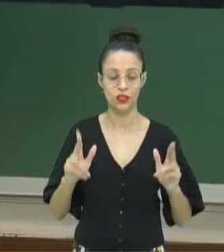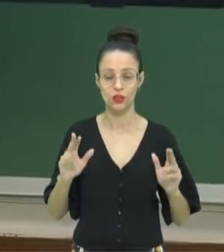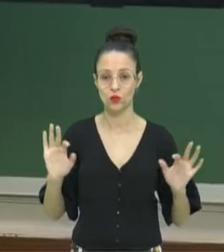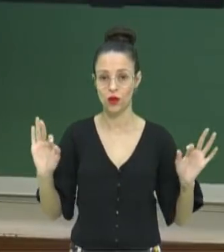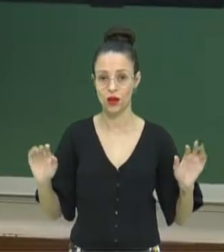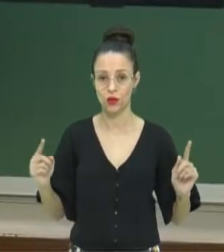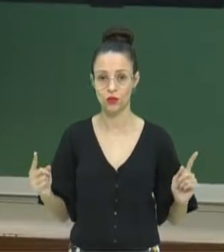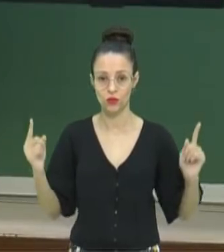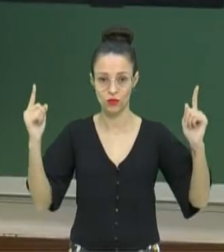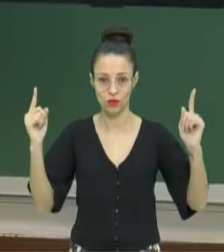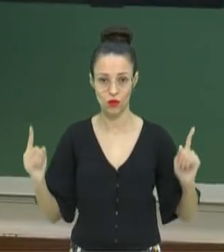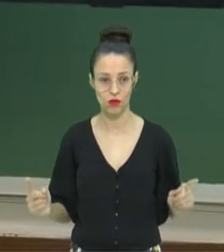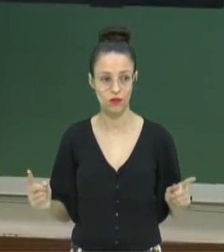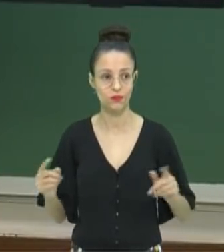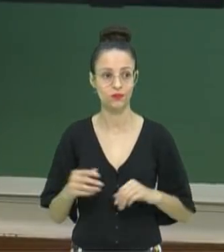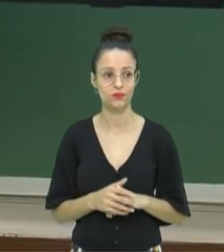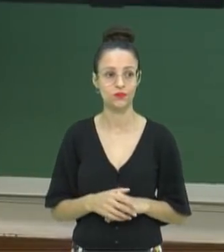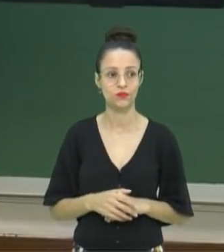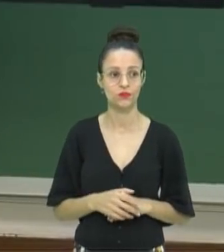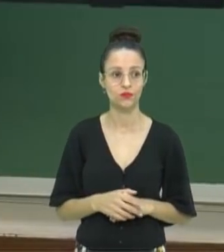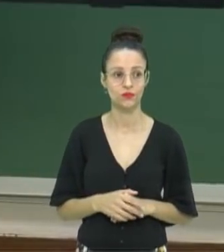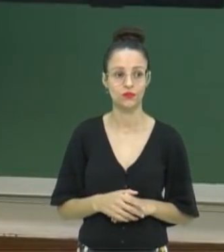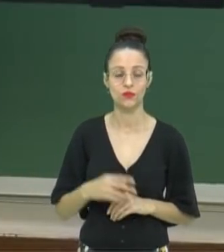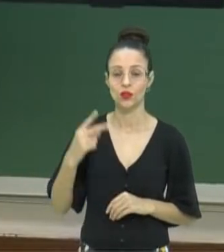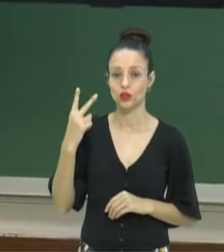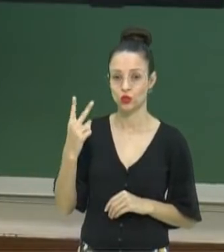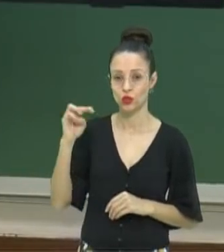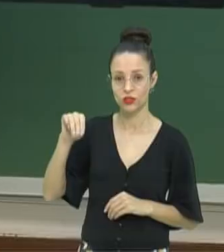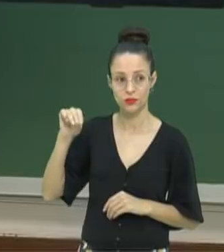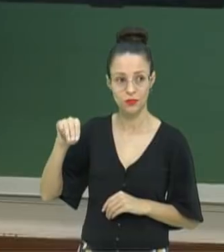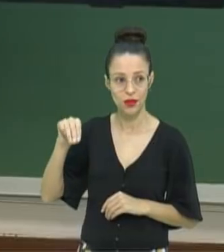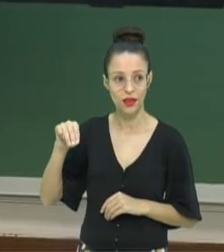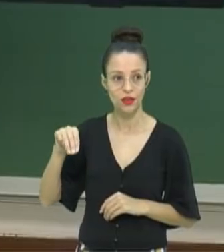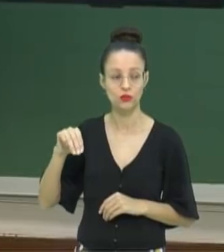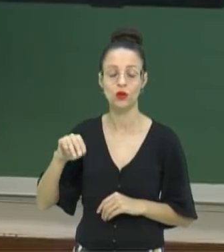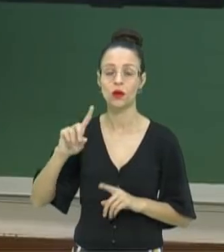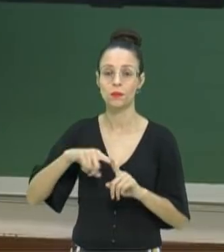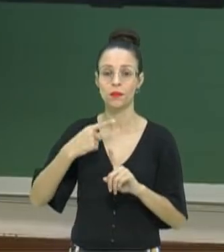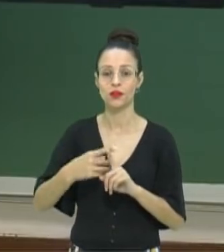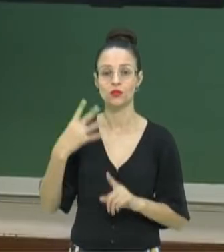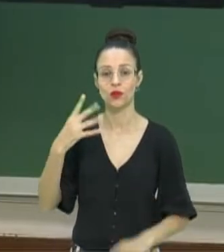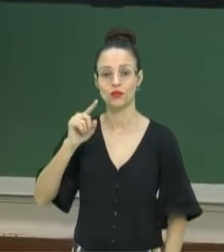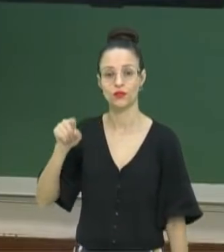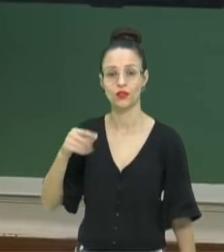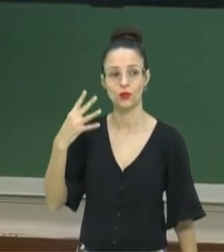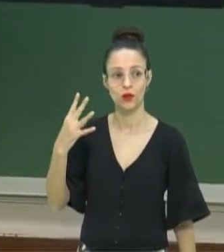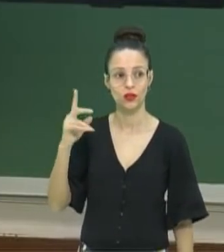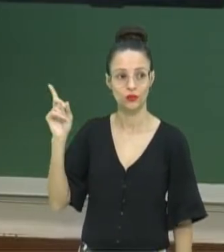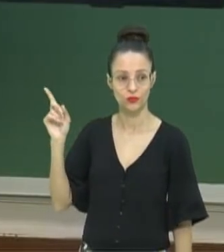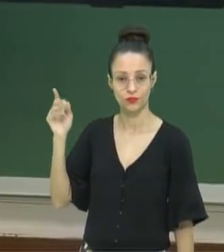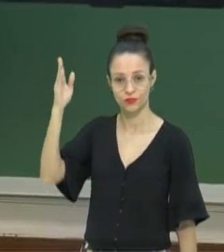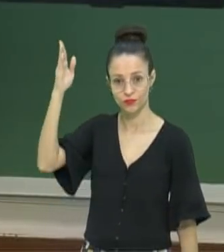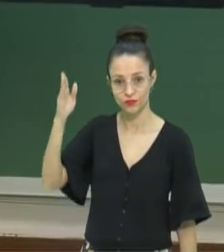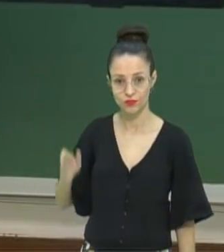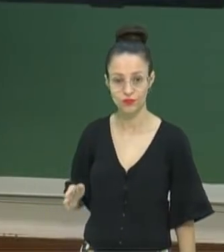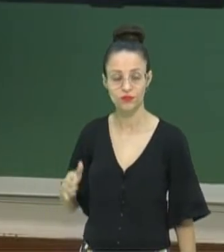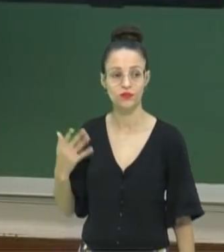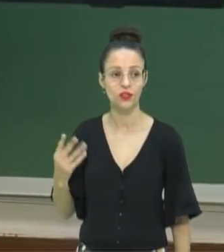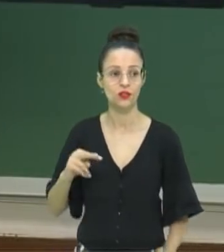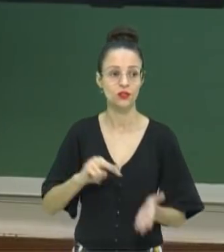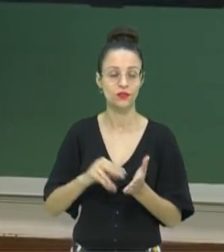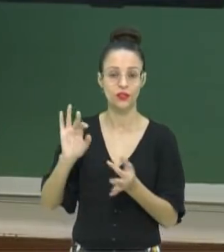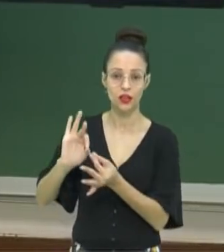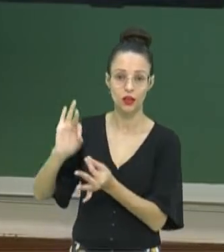aqui ó, da cozinha, tá bom? 2 metros do banheiro, mais 4,4 metros deste quarto. Então, significa